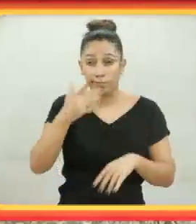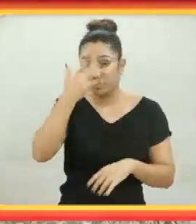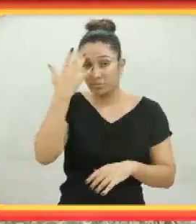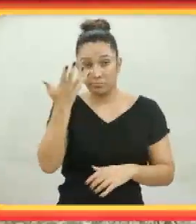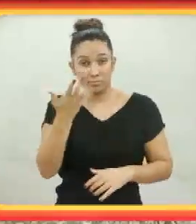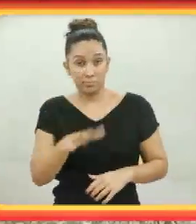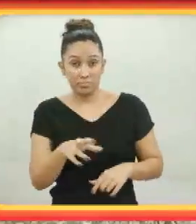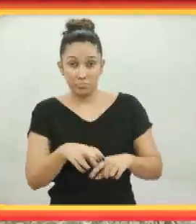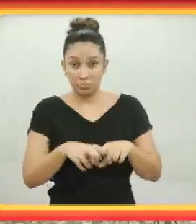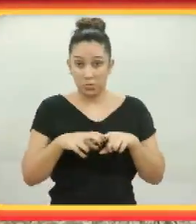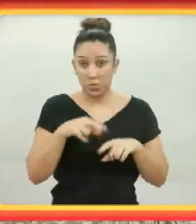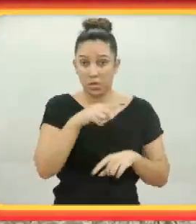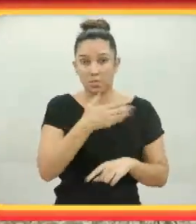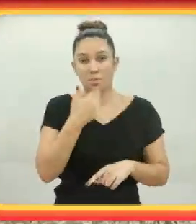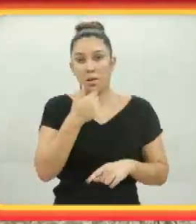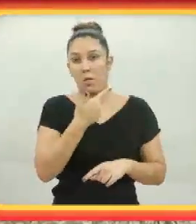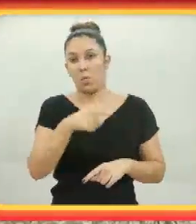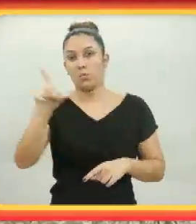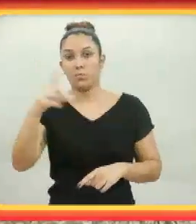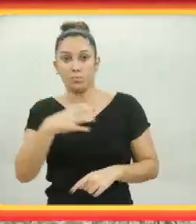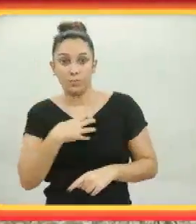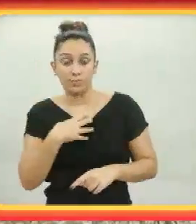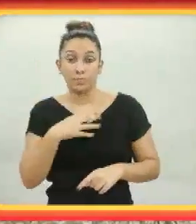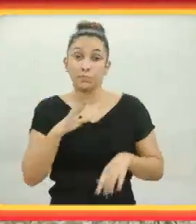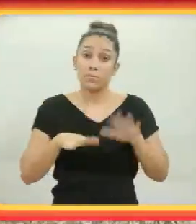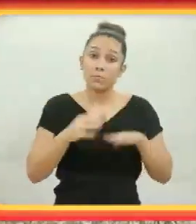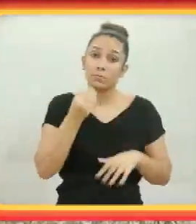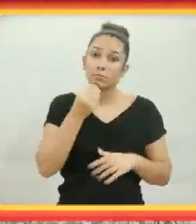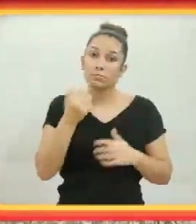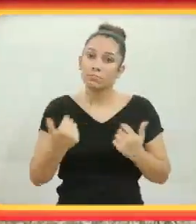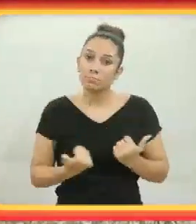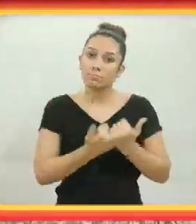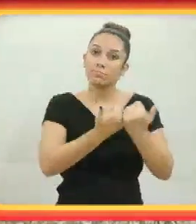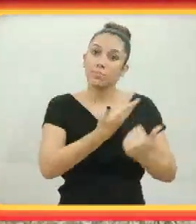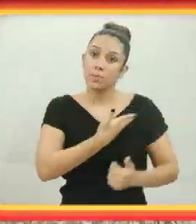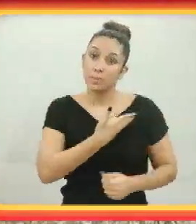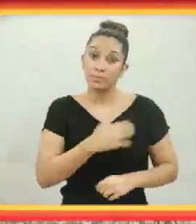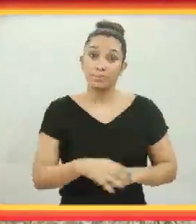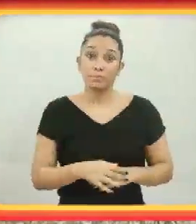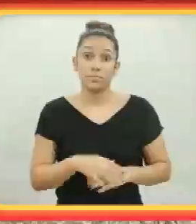um pouco para trás e ali tentar de alguma forma, ou então ter o